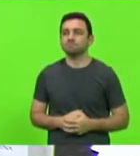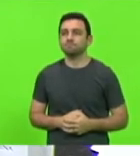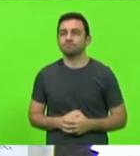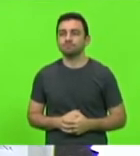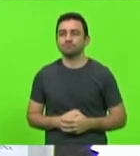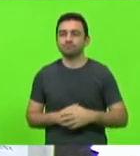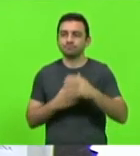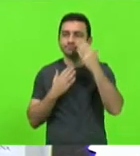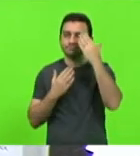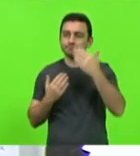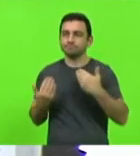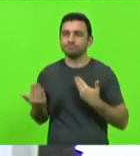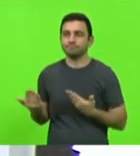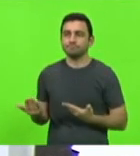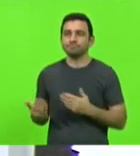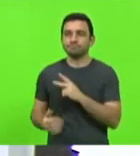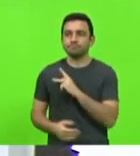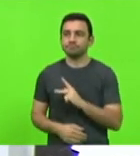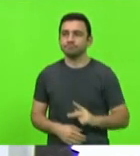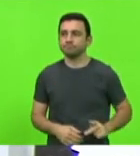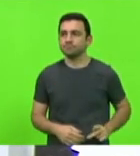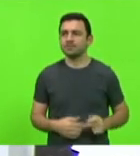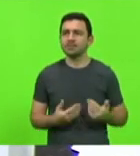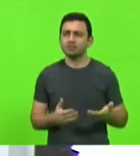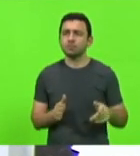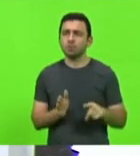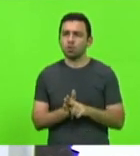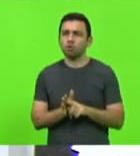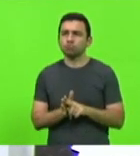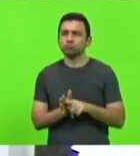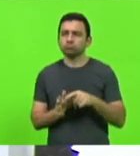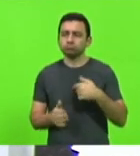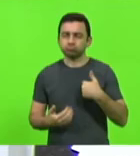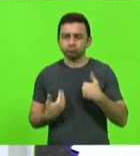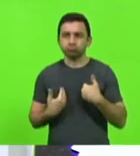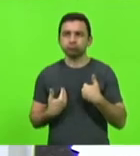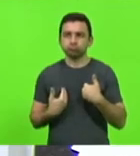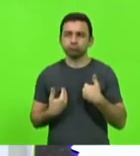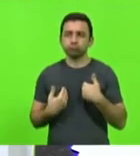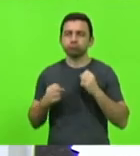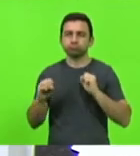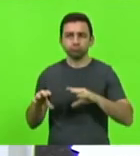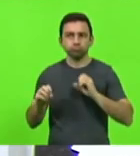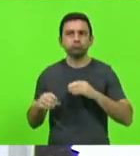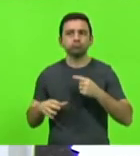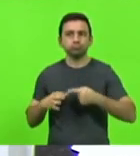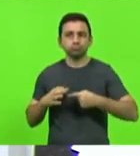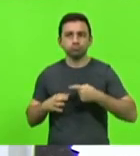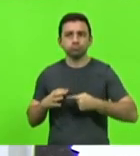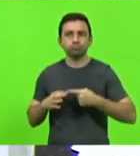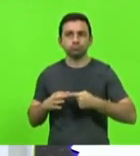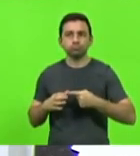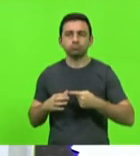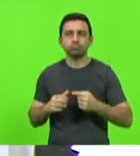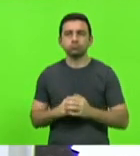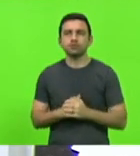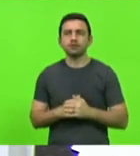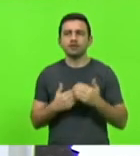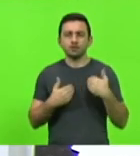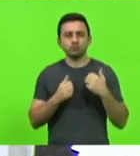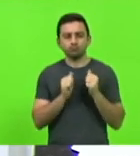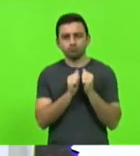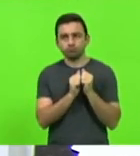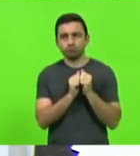Como membro da Comissão de Educação, também preciso seguir a esteira aqui do que deputado